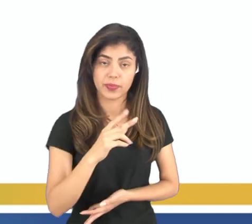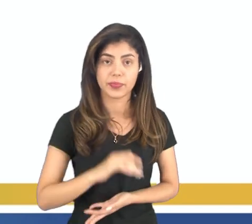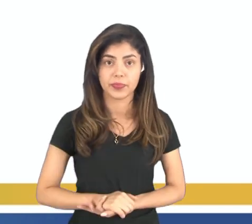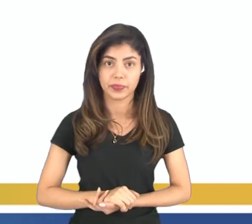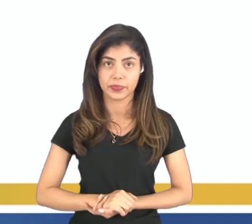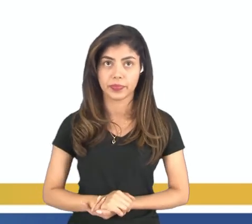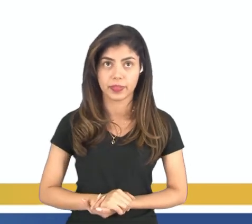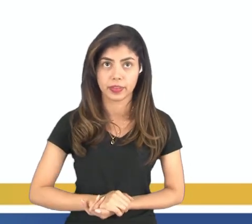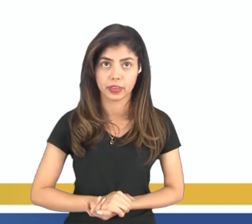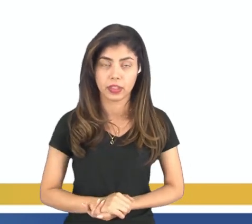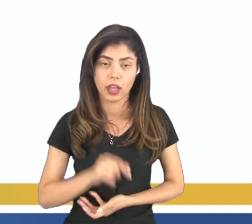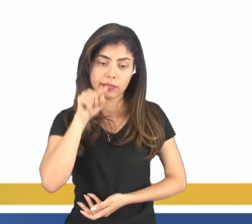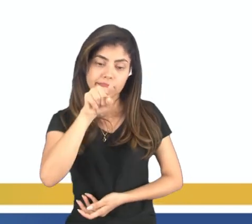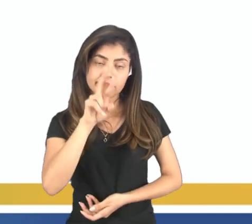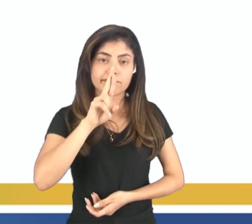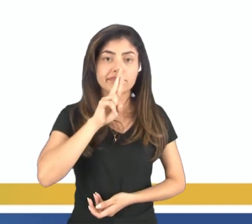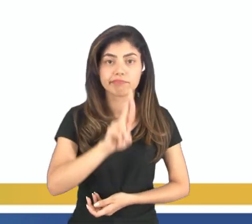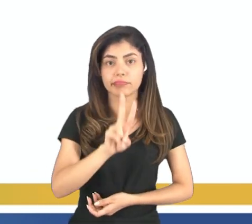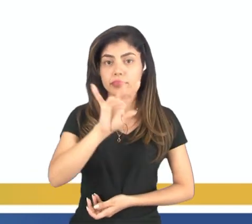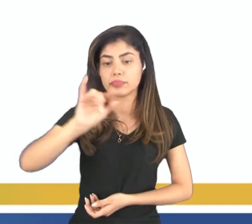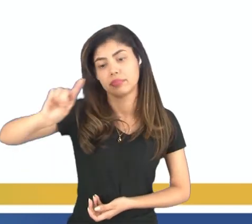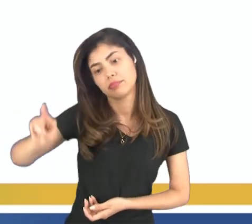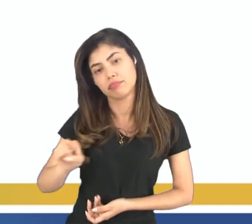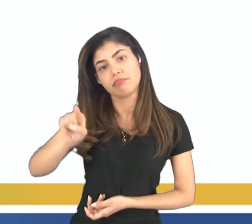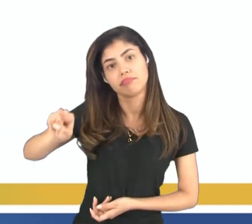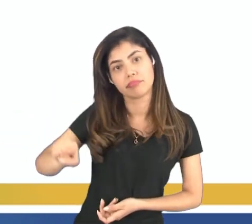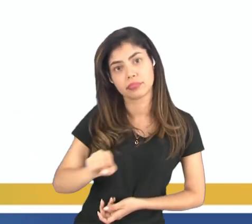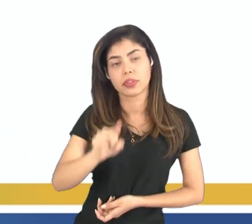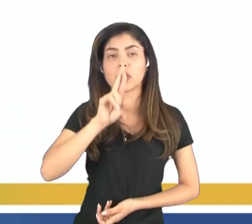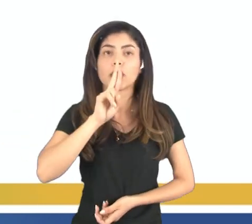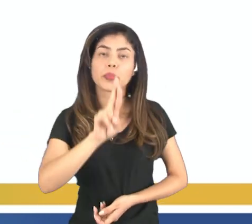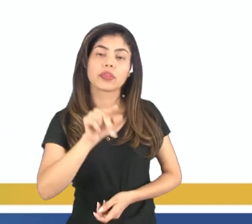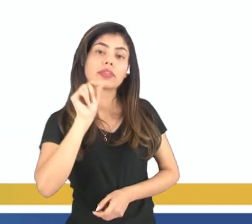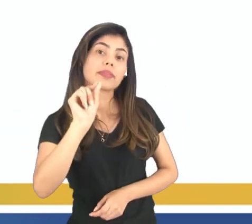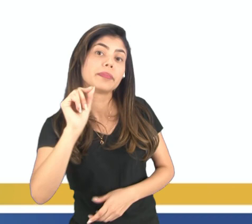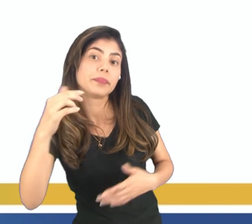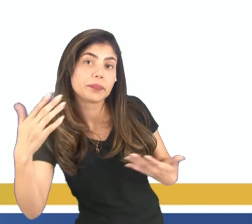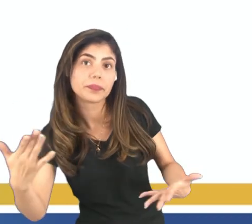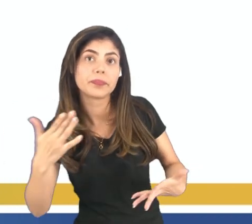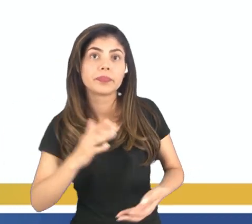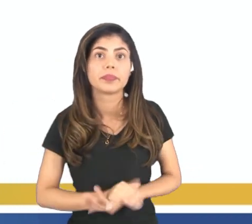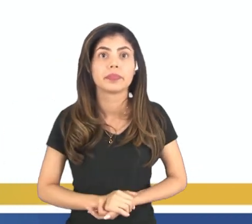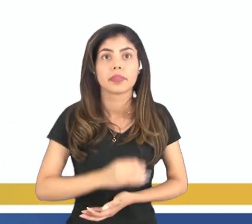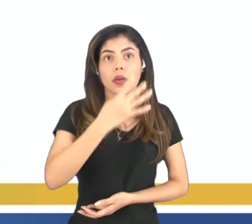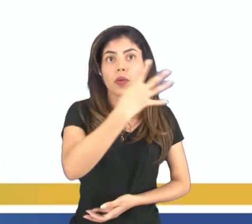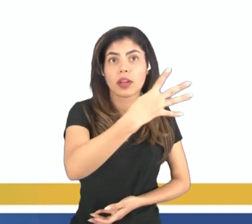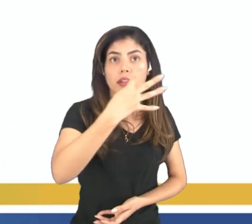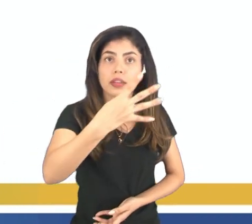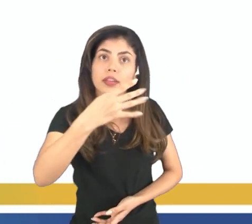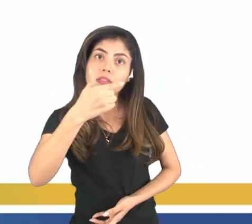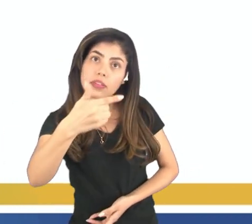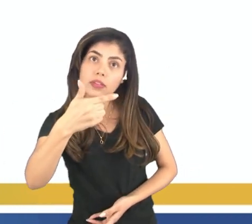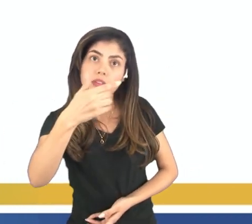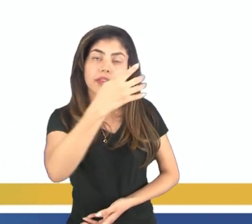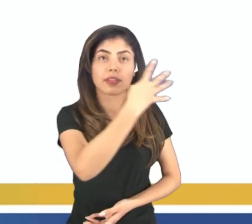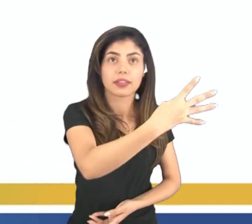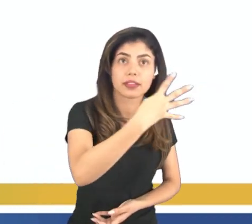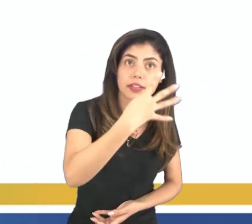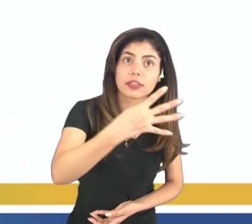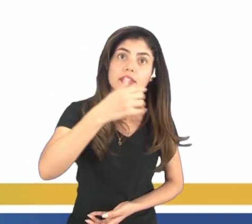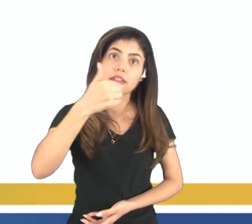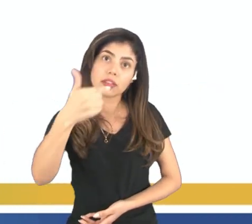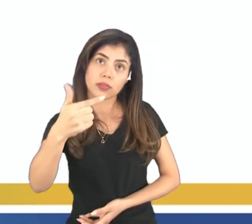casas decimais então aqui no resultado vou andar duas casas então O resultado vai dar o que 40 e 400